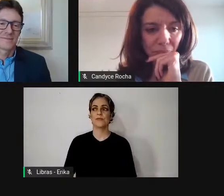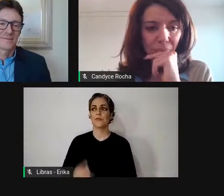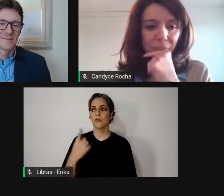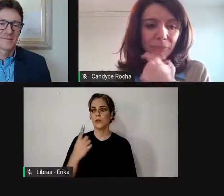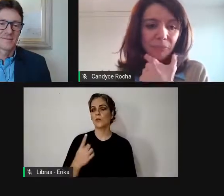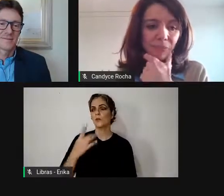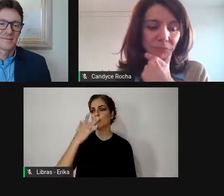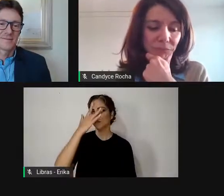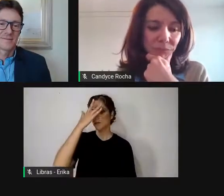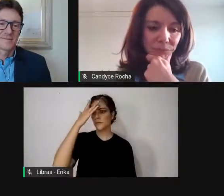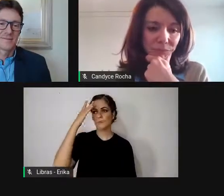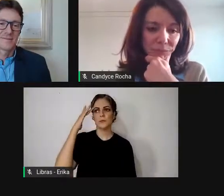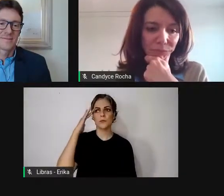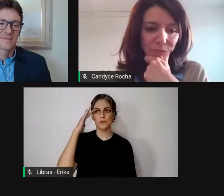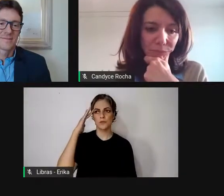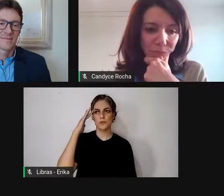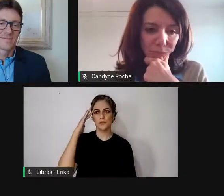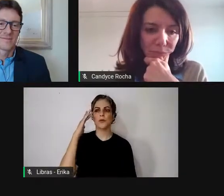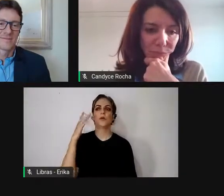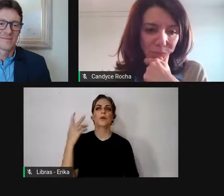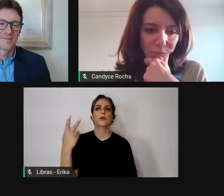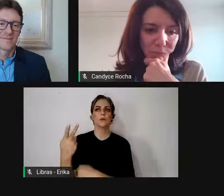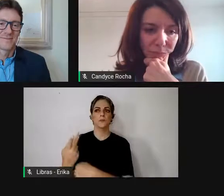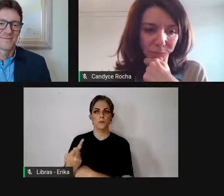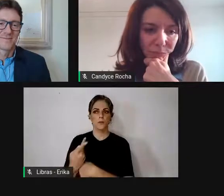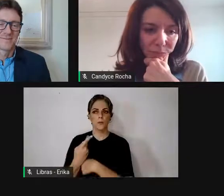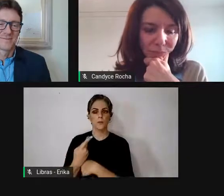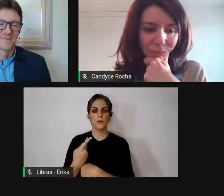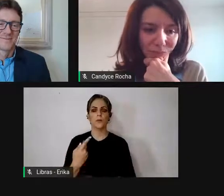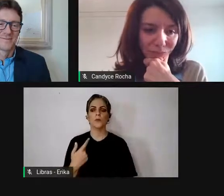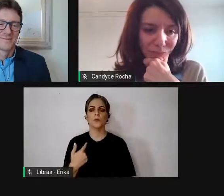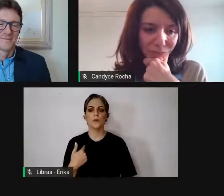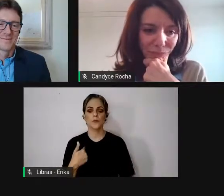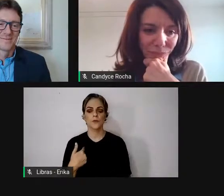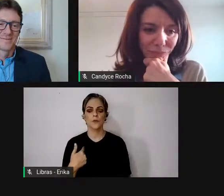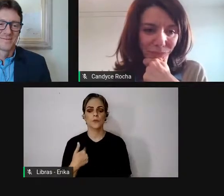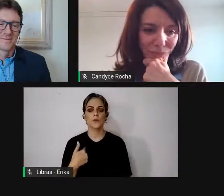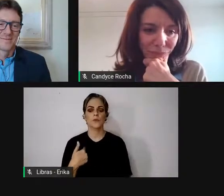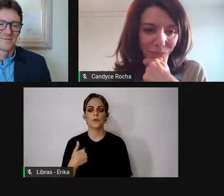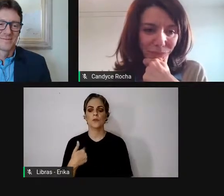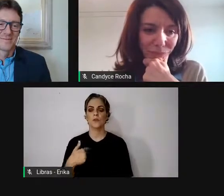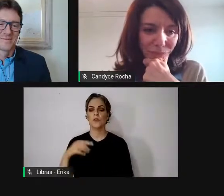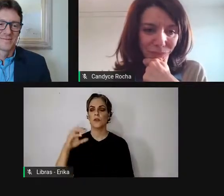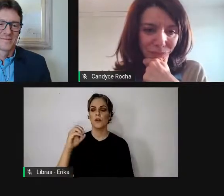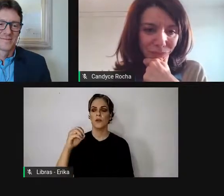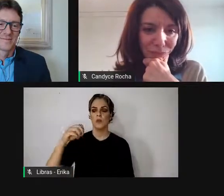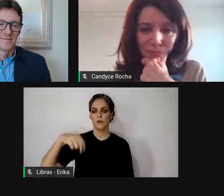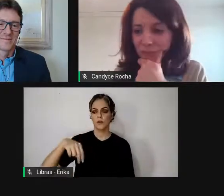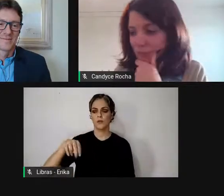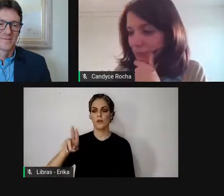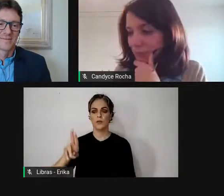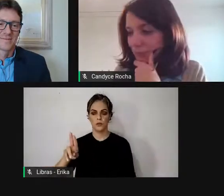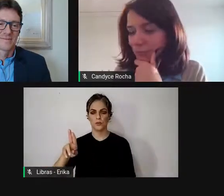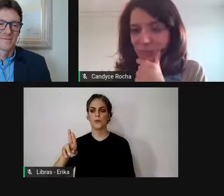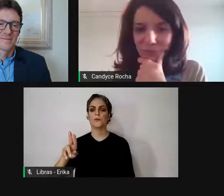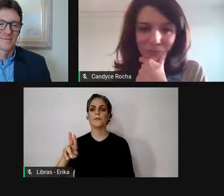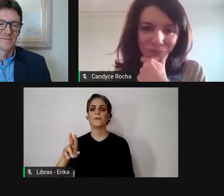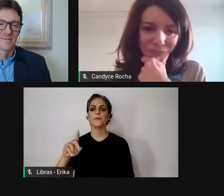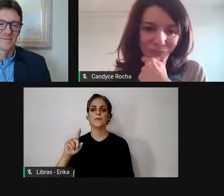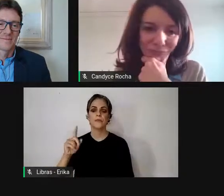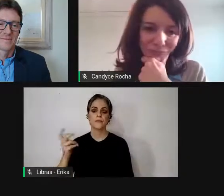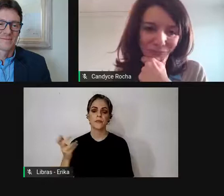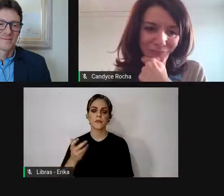das indicações, né, até foi das Nações Unidas, né, focado em um trabalho, sabe onde?